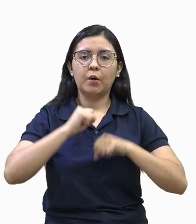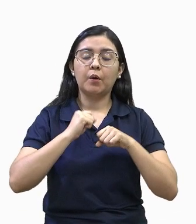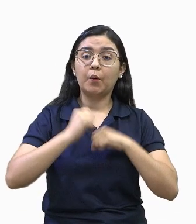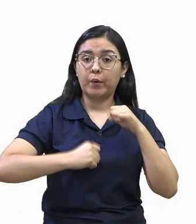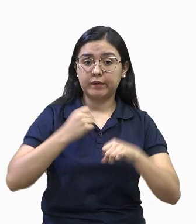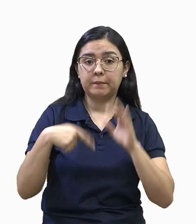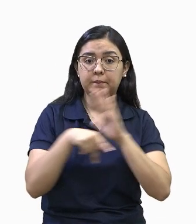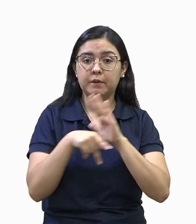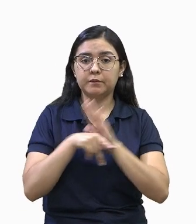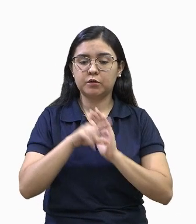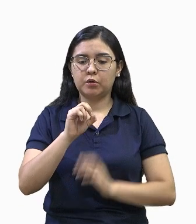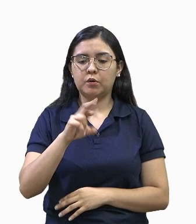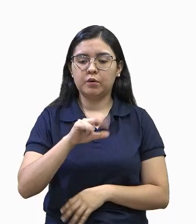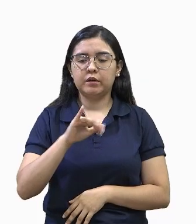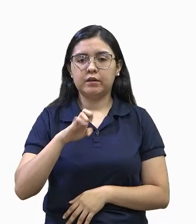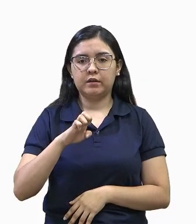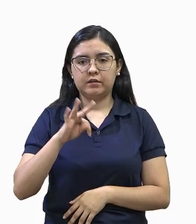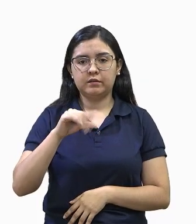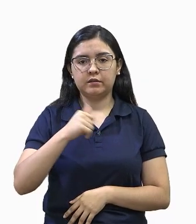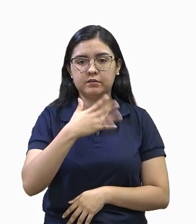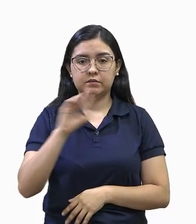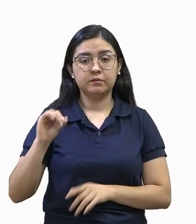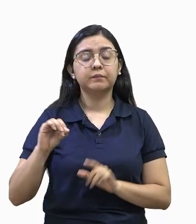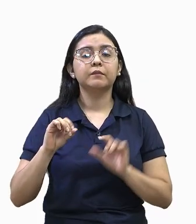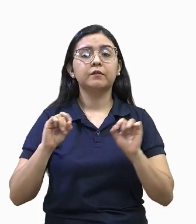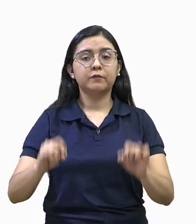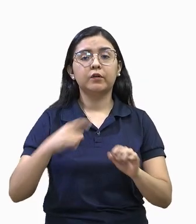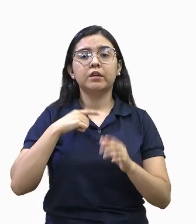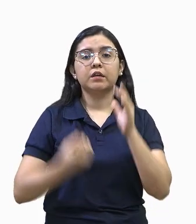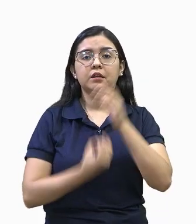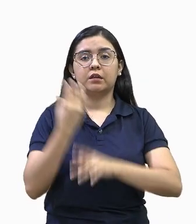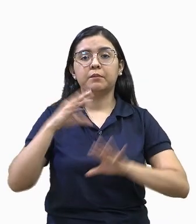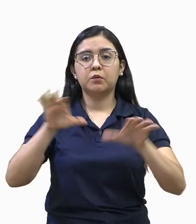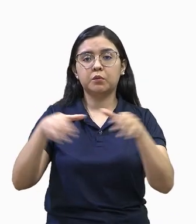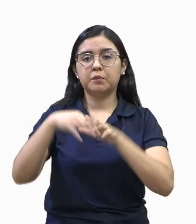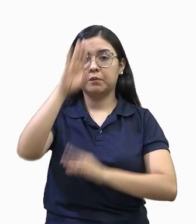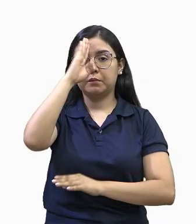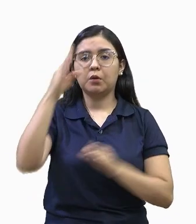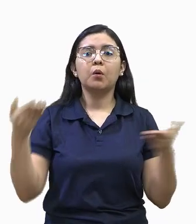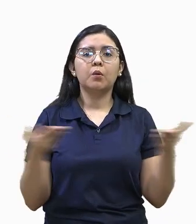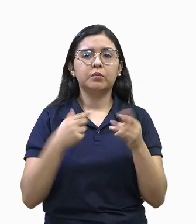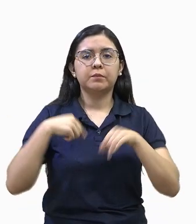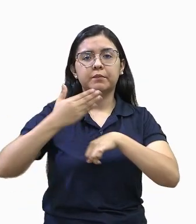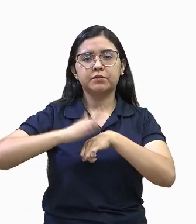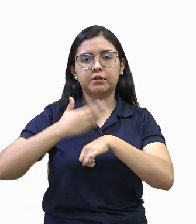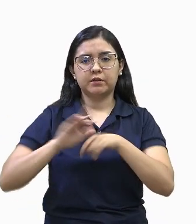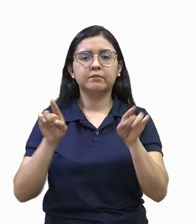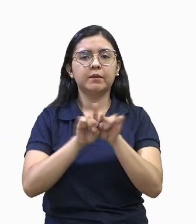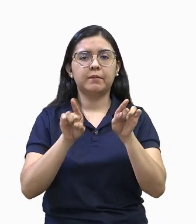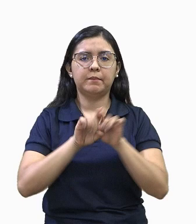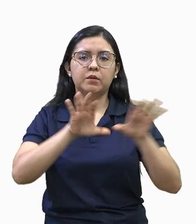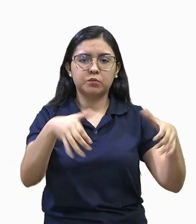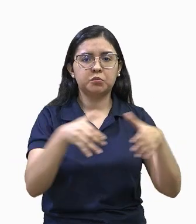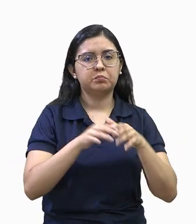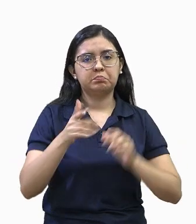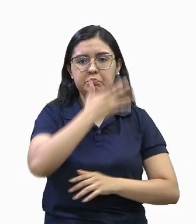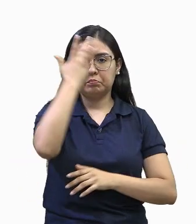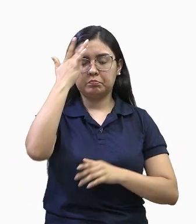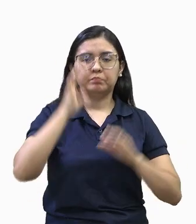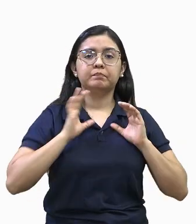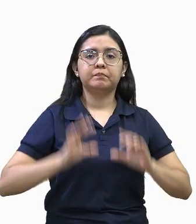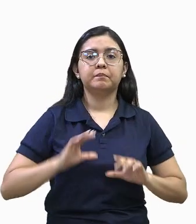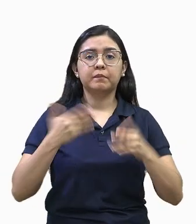orientação, que é muito praticada, né? Foi criada pelos militares e hoje ela é muito praticada também por civis. Então, na corrida